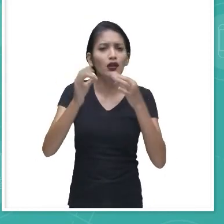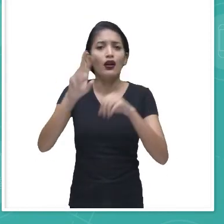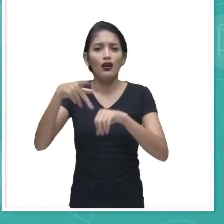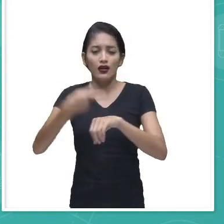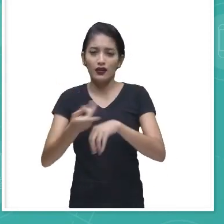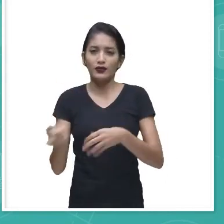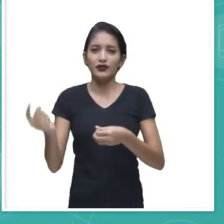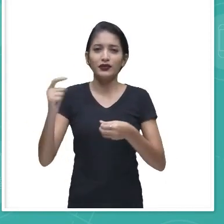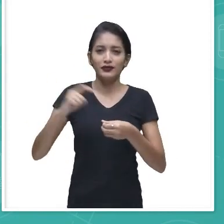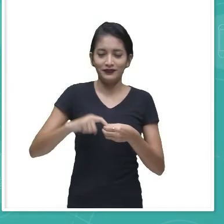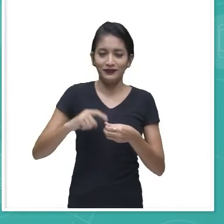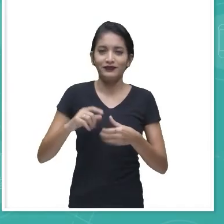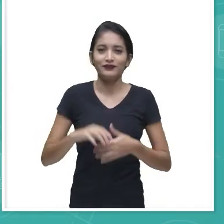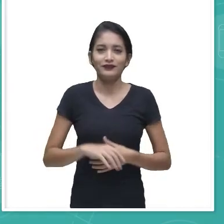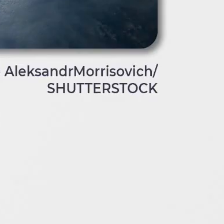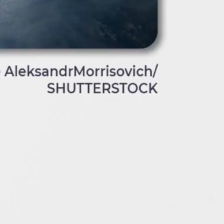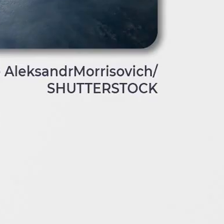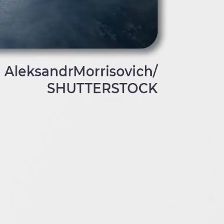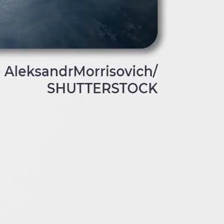gente retorna para o nosso gabarito.